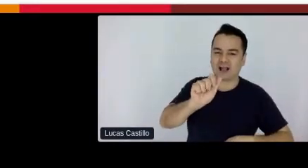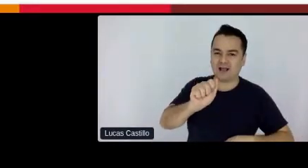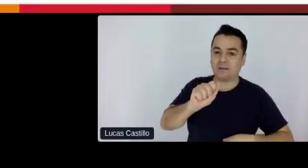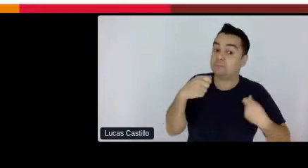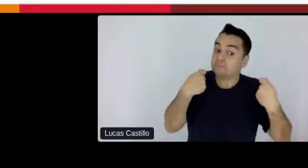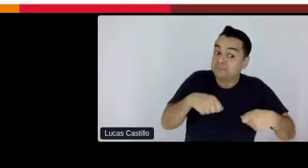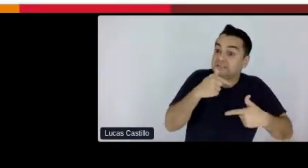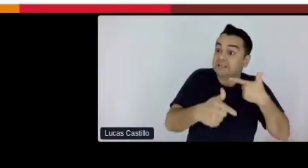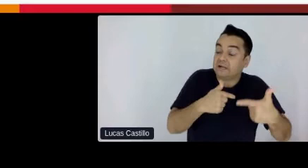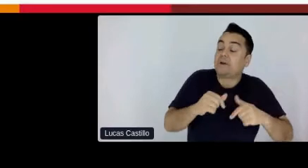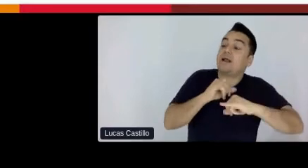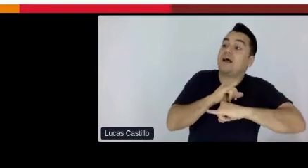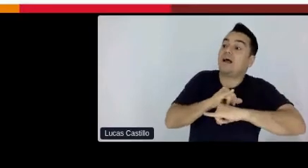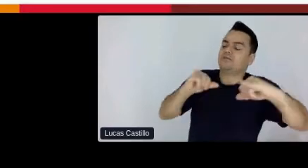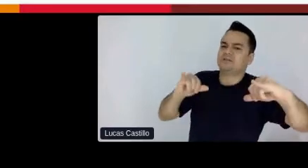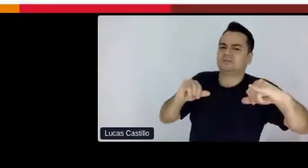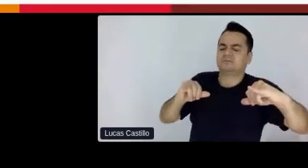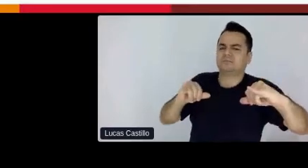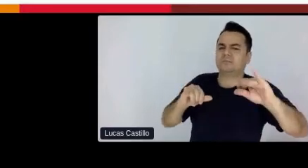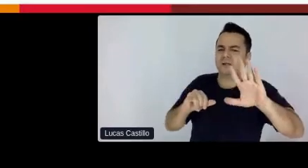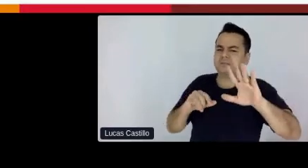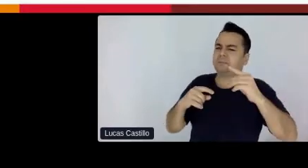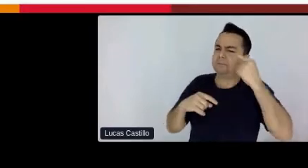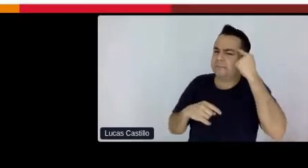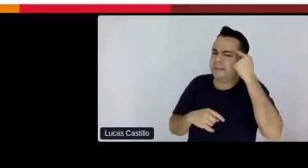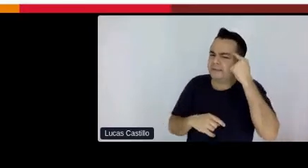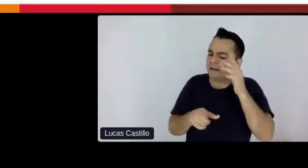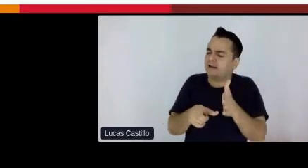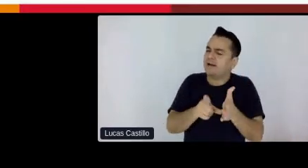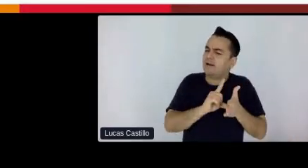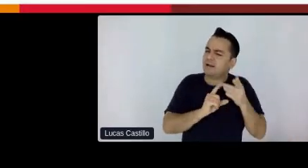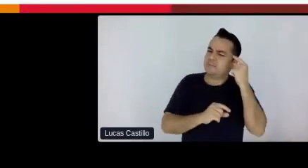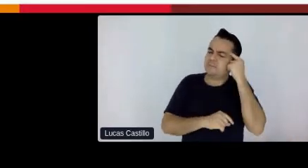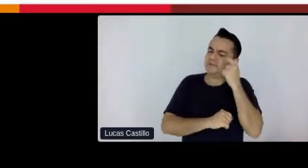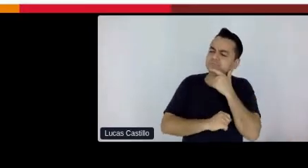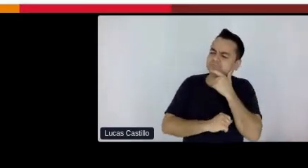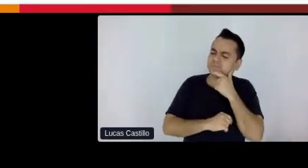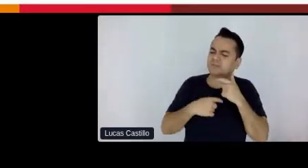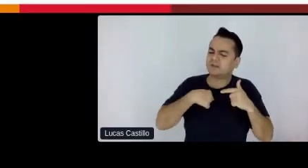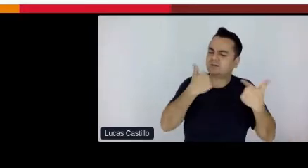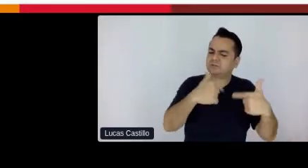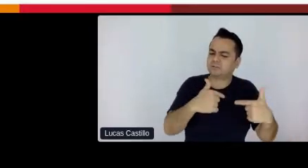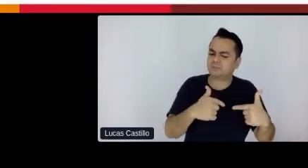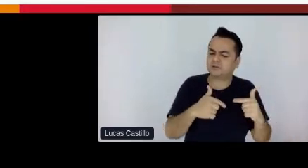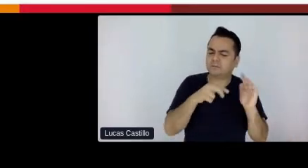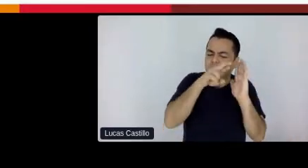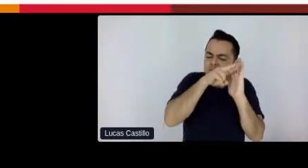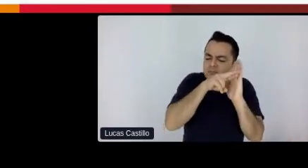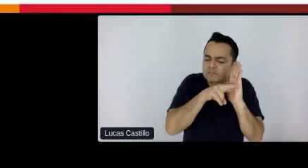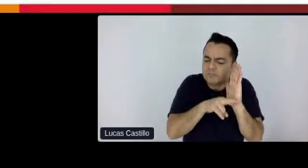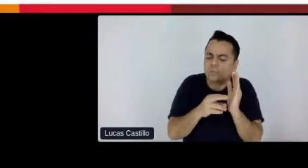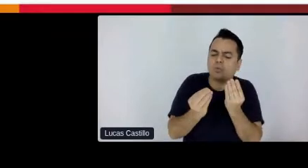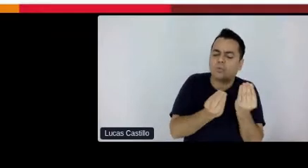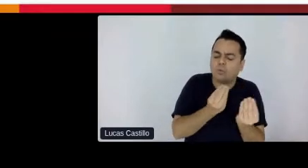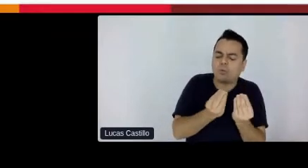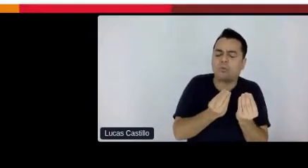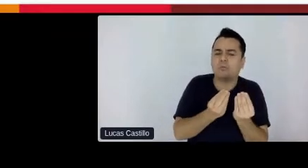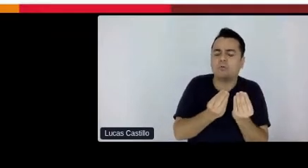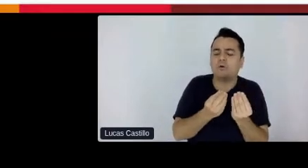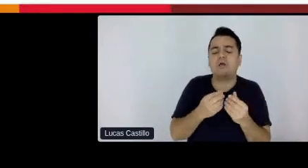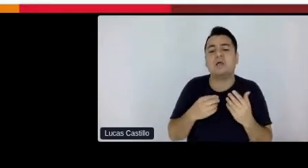O processo inclusivo, ele deve começar logo na descrição da vaga de emprego. Então, você pode estar